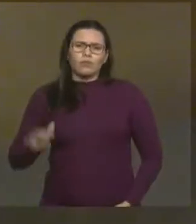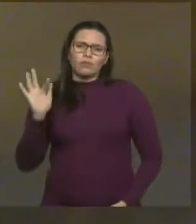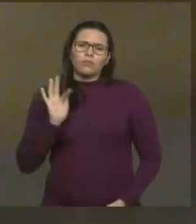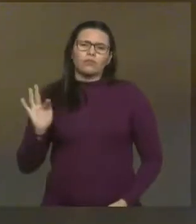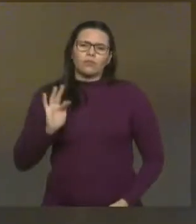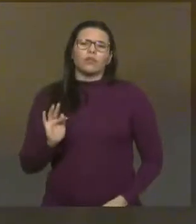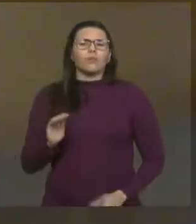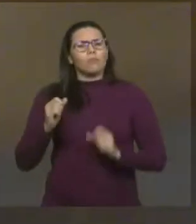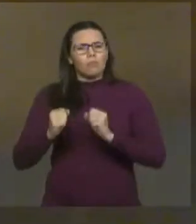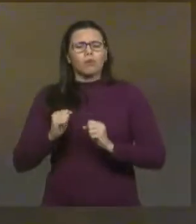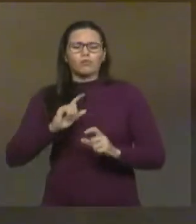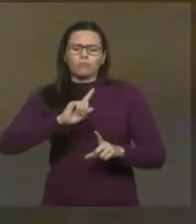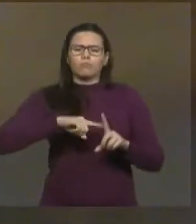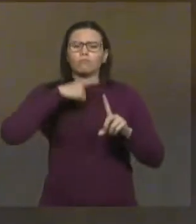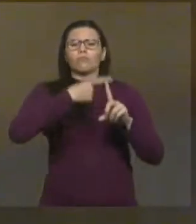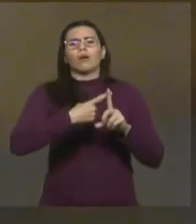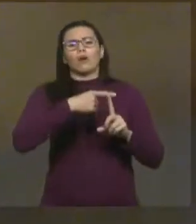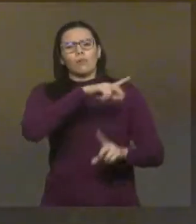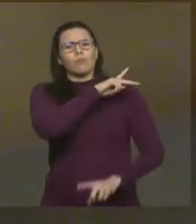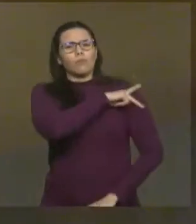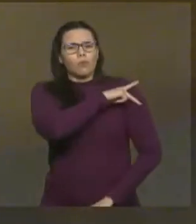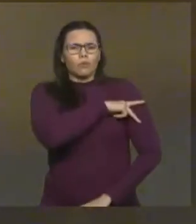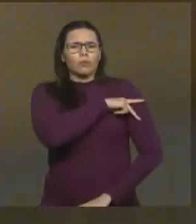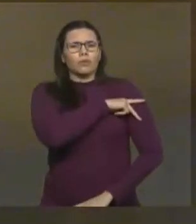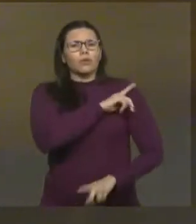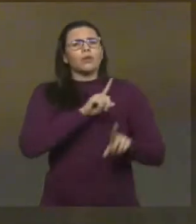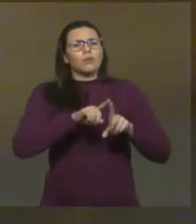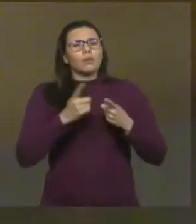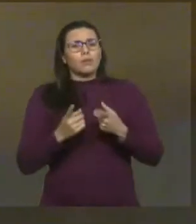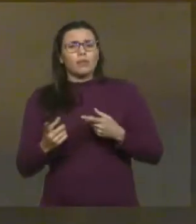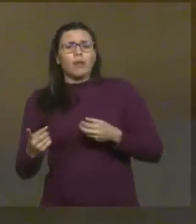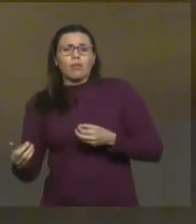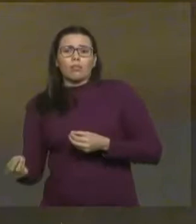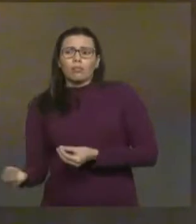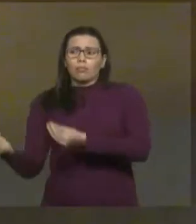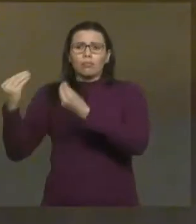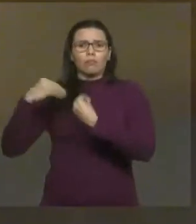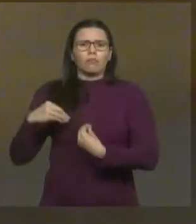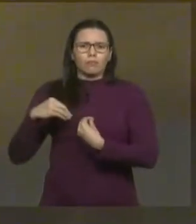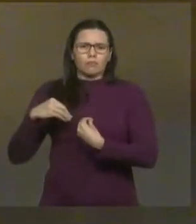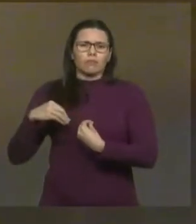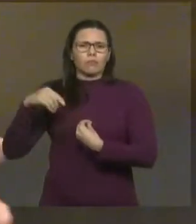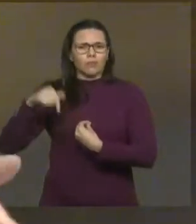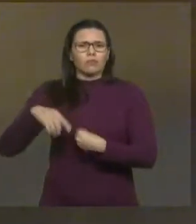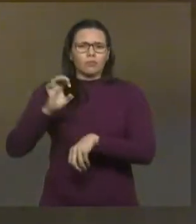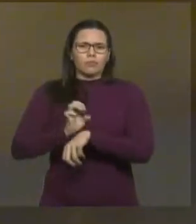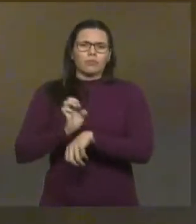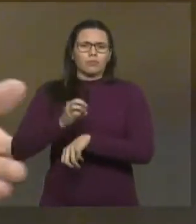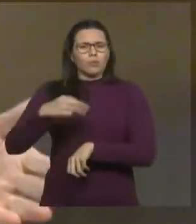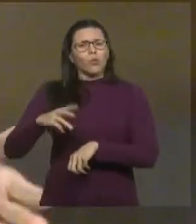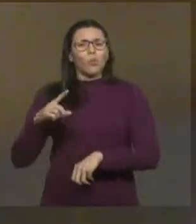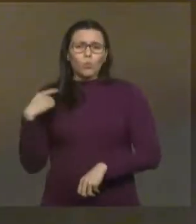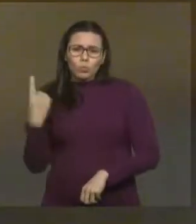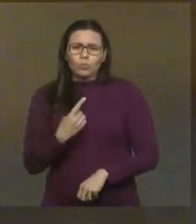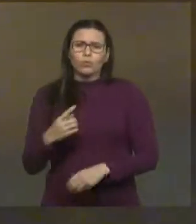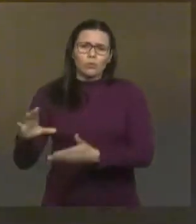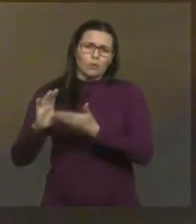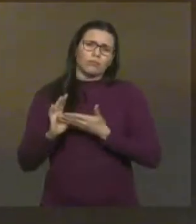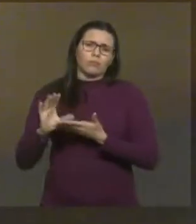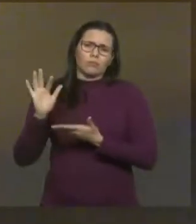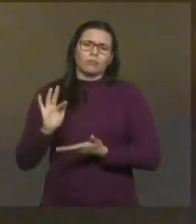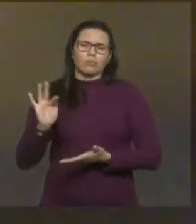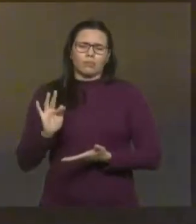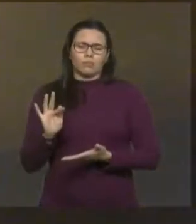trazer esse recurso a mais para o nosso Estado. E temos que sentar com o governo do Estado. E aí entra, eu acho que o